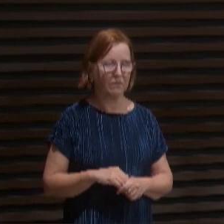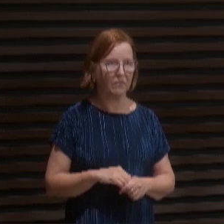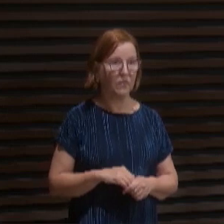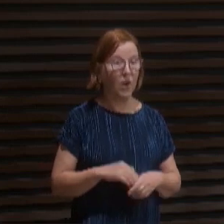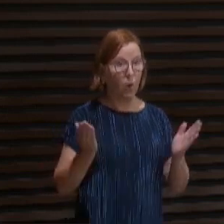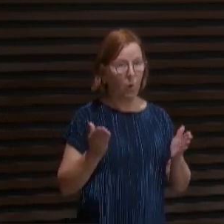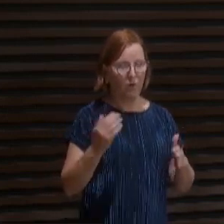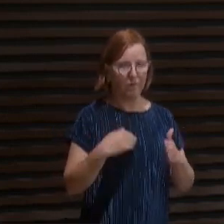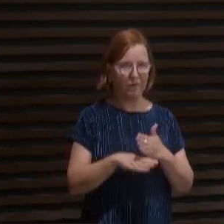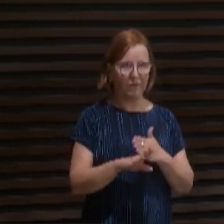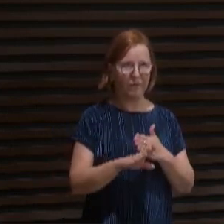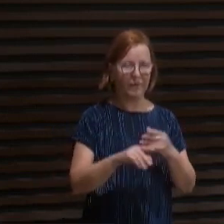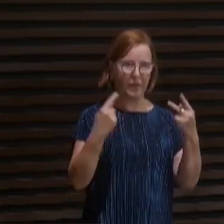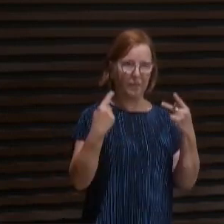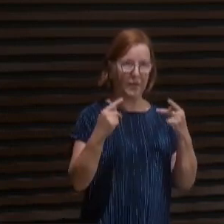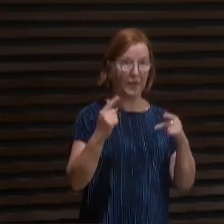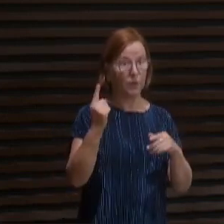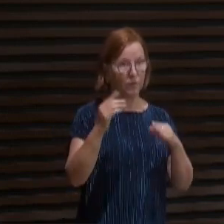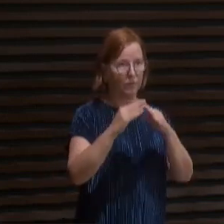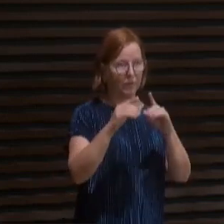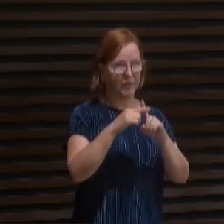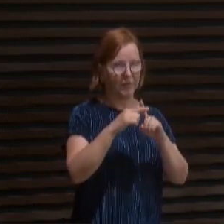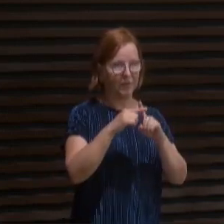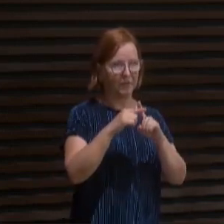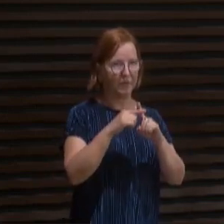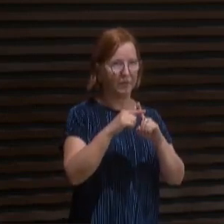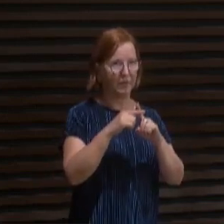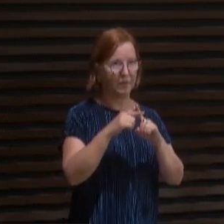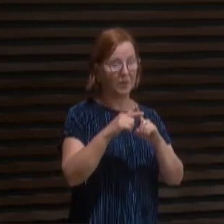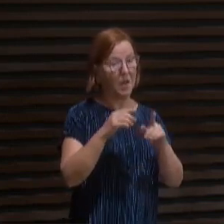Hoje eu fui pregar numa igreja, tinha sido